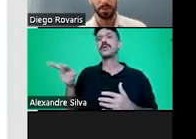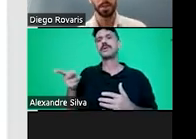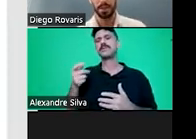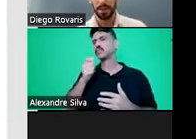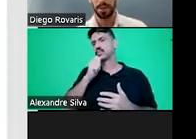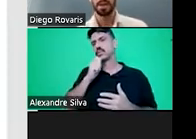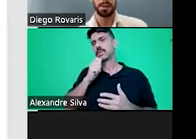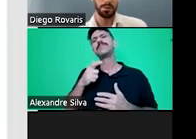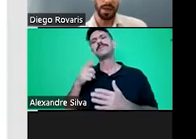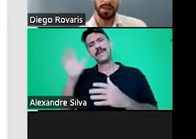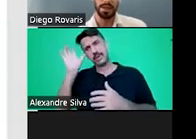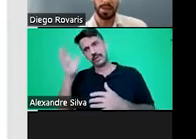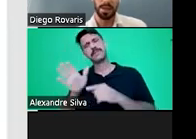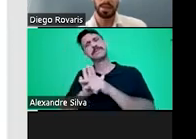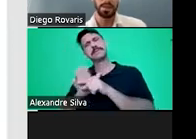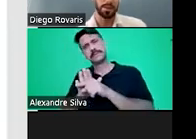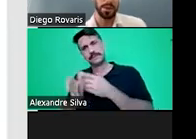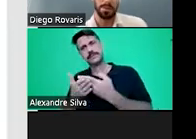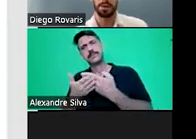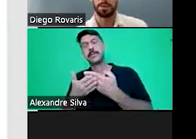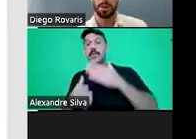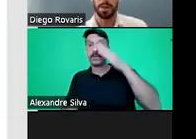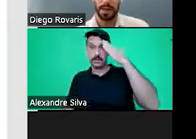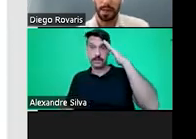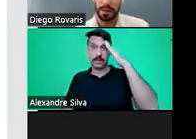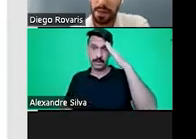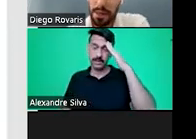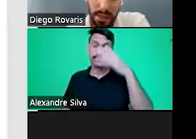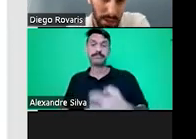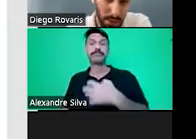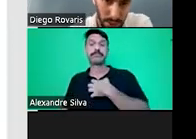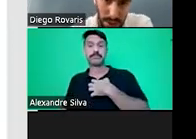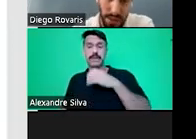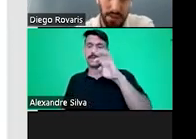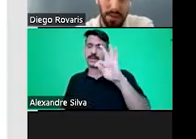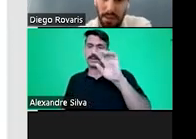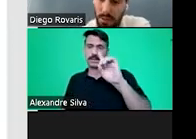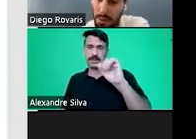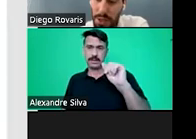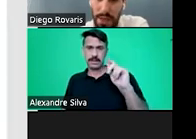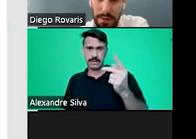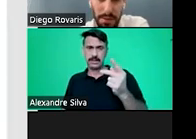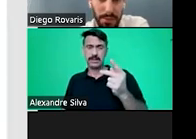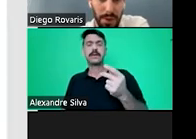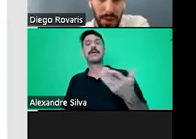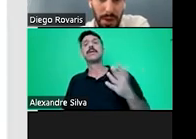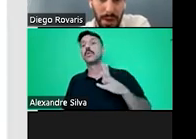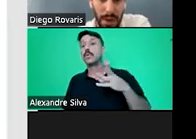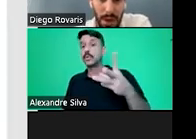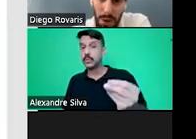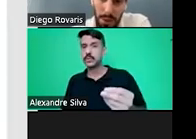resolver isso, e a gente precisa estudar, entender o impacto do TDAH em todas as